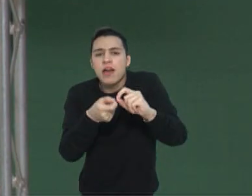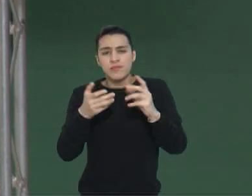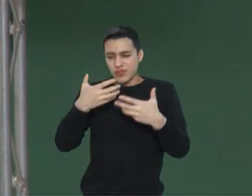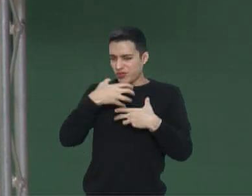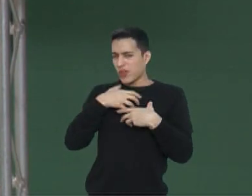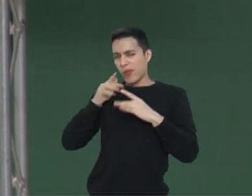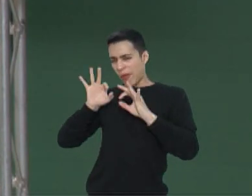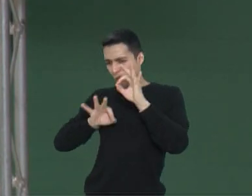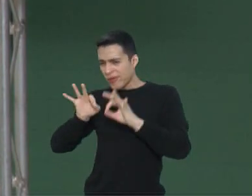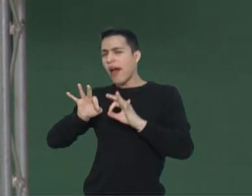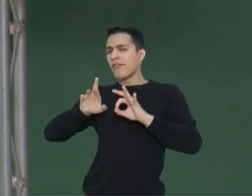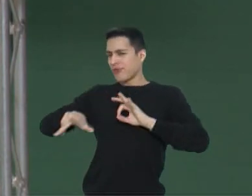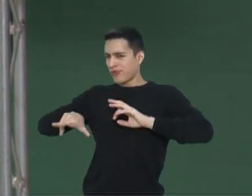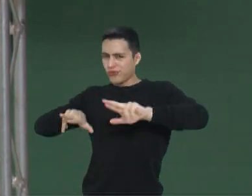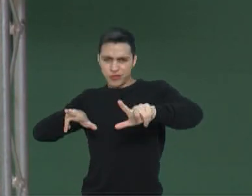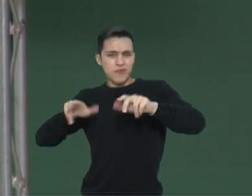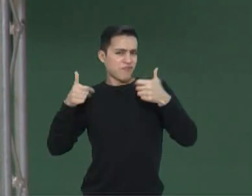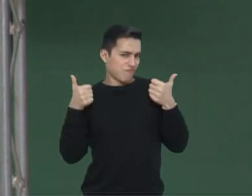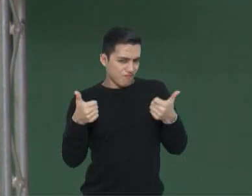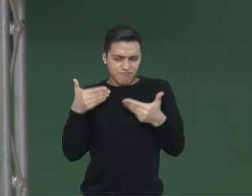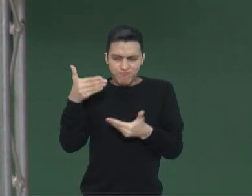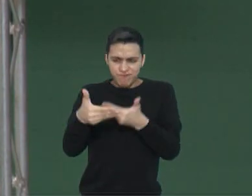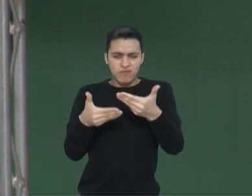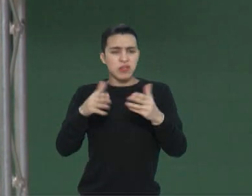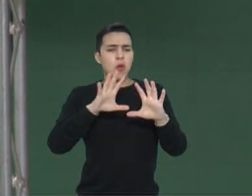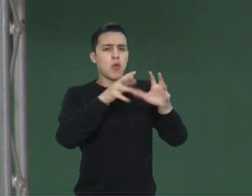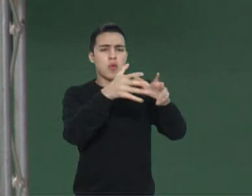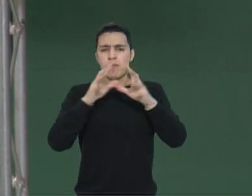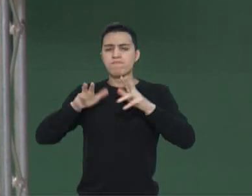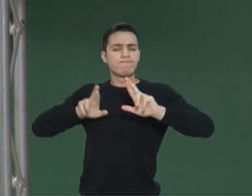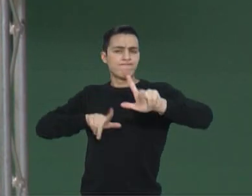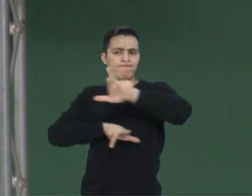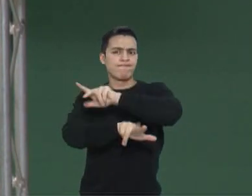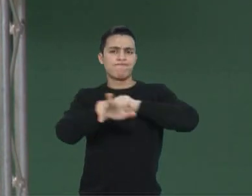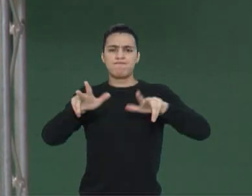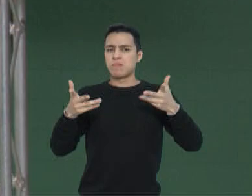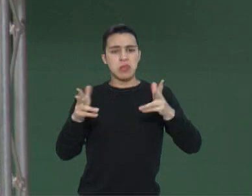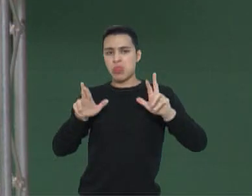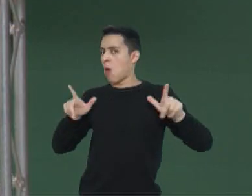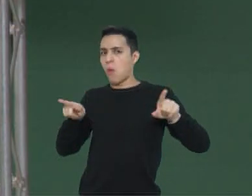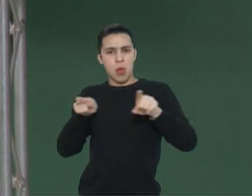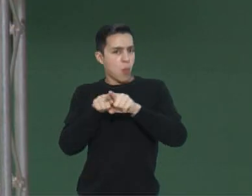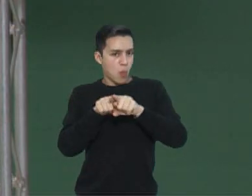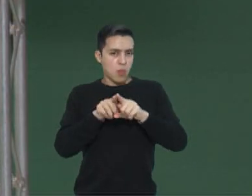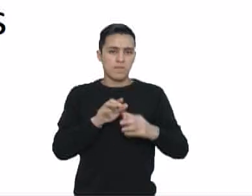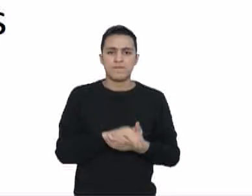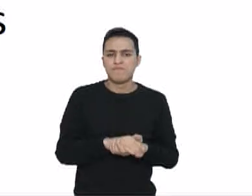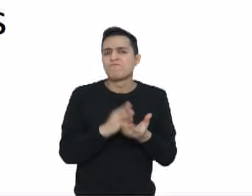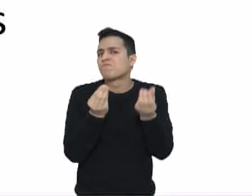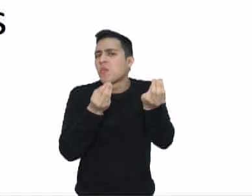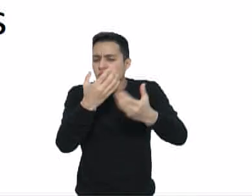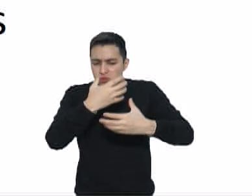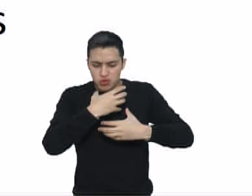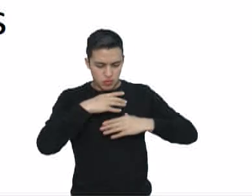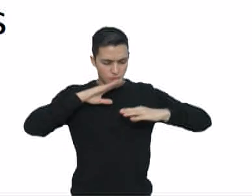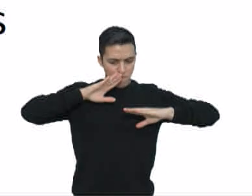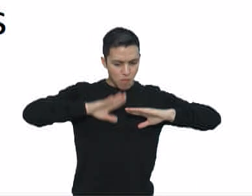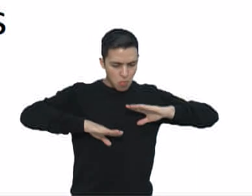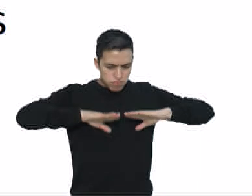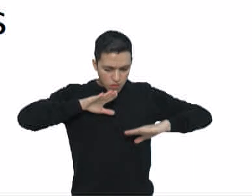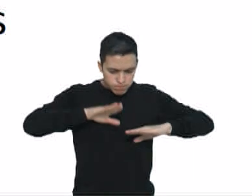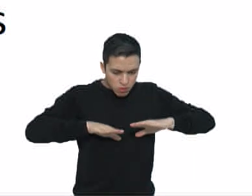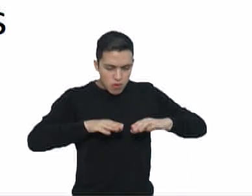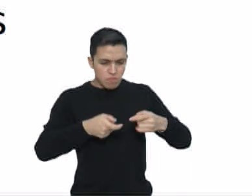de construção também diferentes, e aí vai variar de um grupo para o outro. Modos de se tocar,